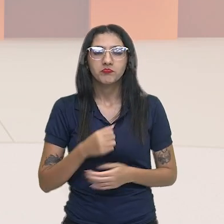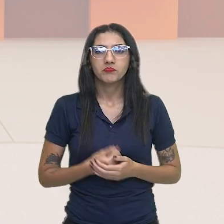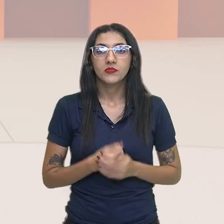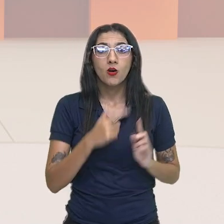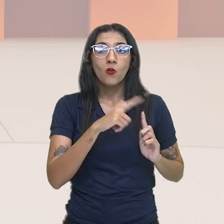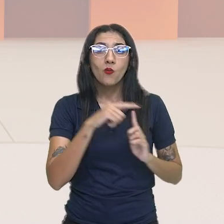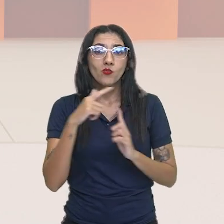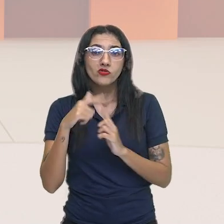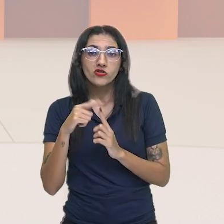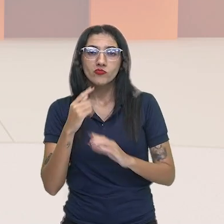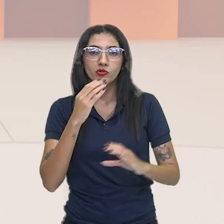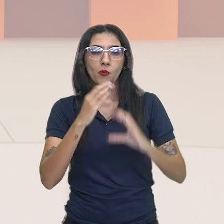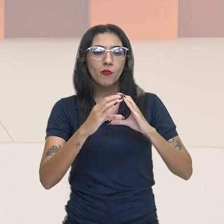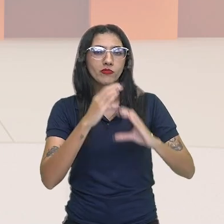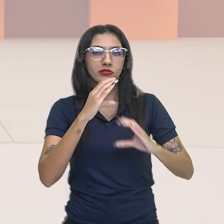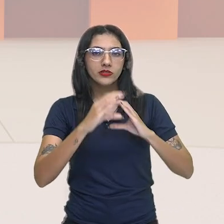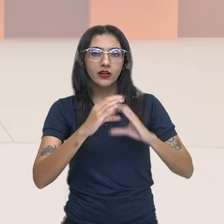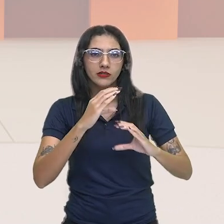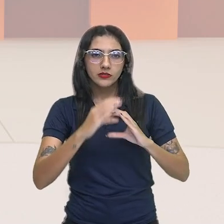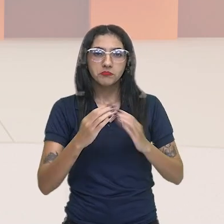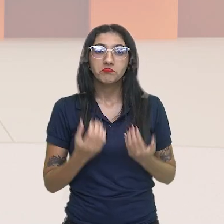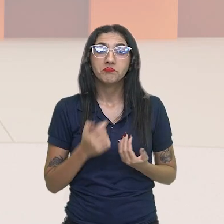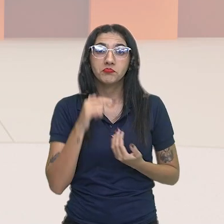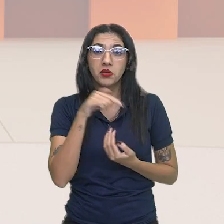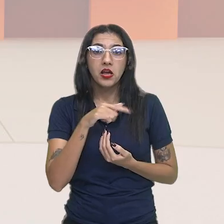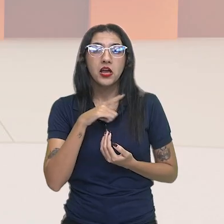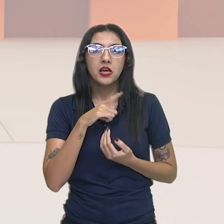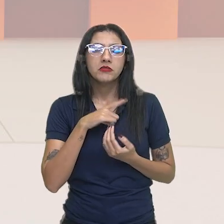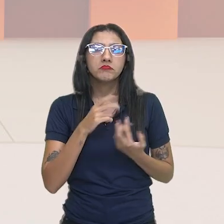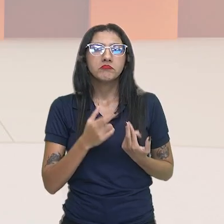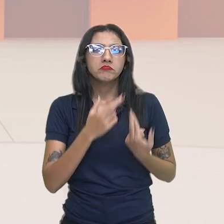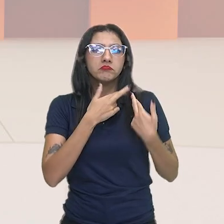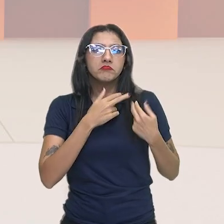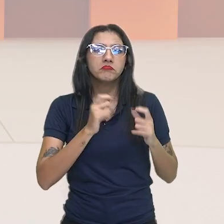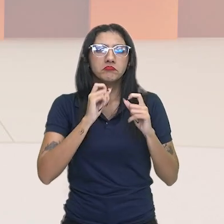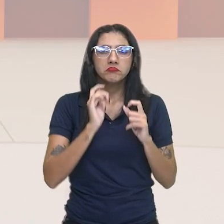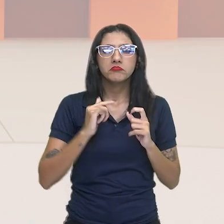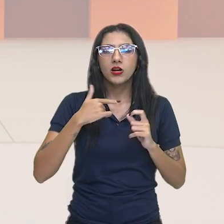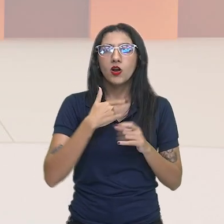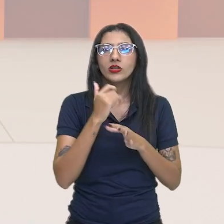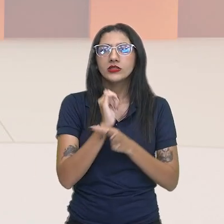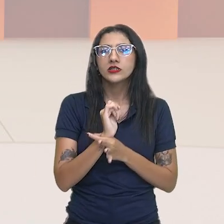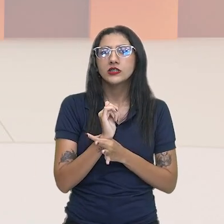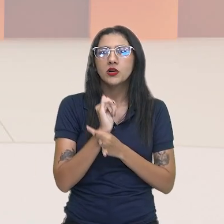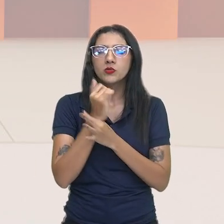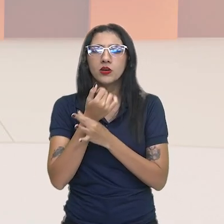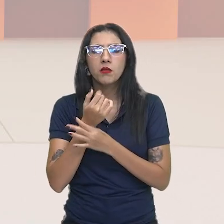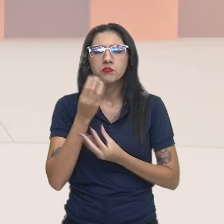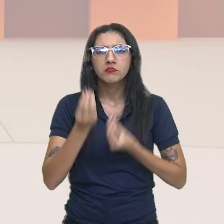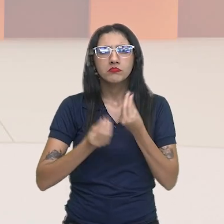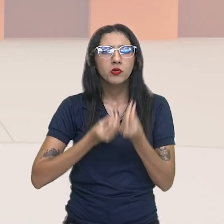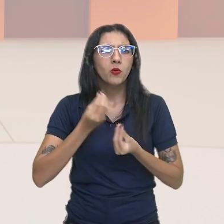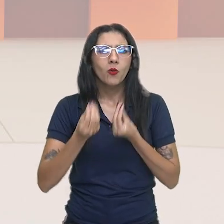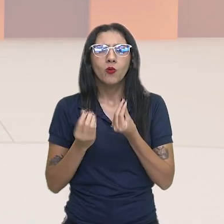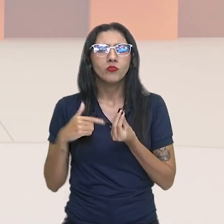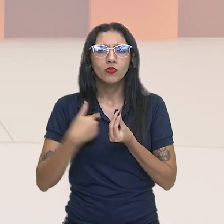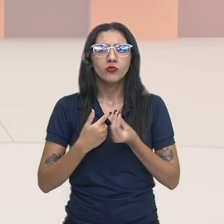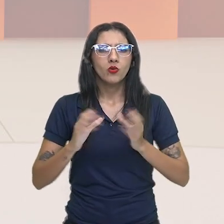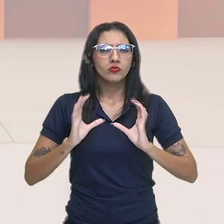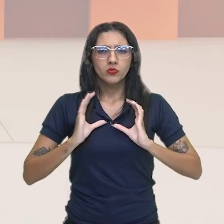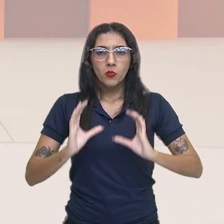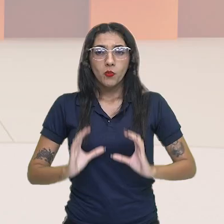de comunicação de massa. Cabe a eles assegurar, né, a conformidade